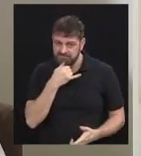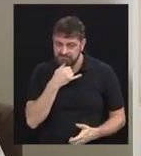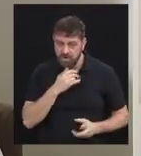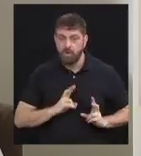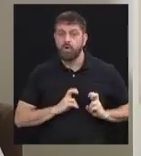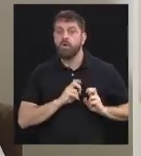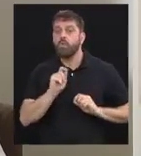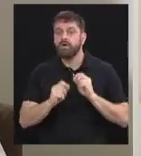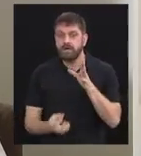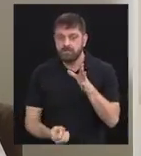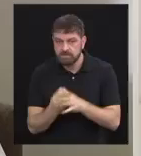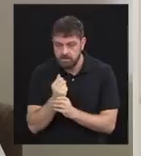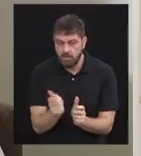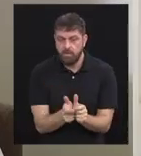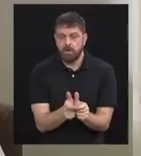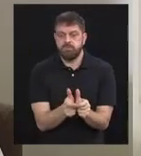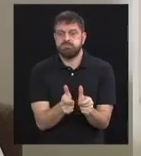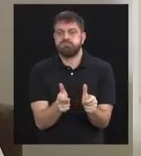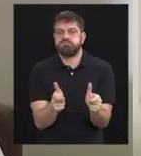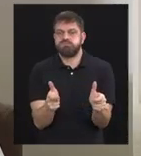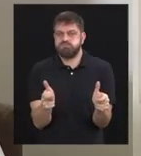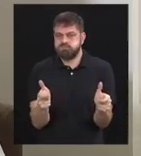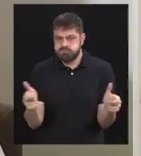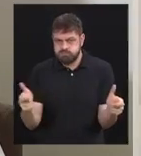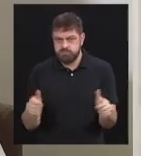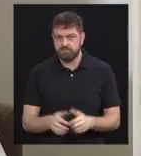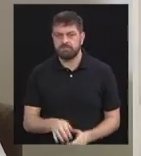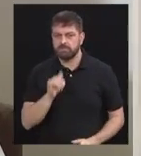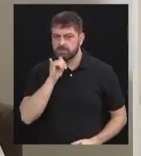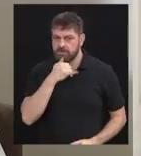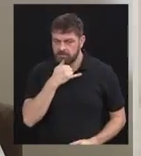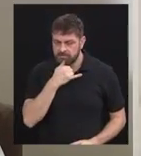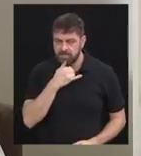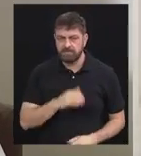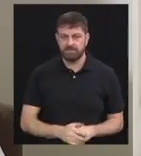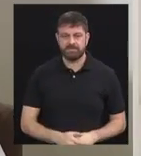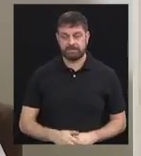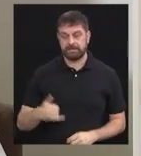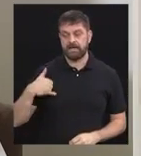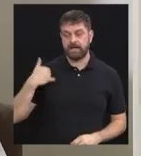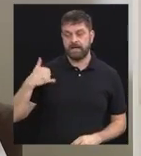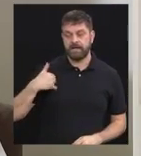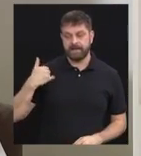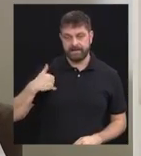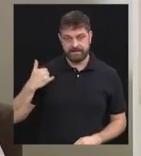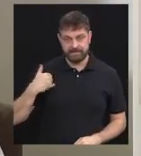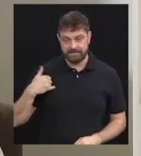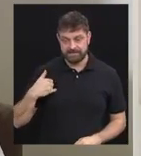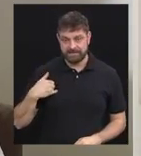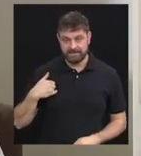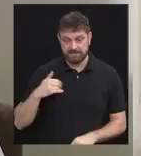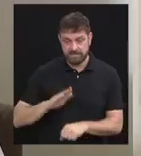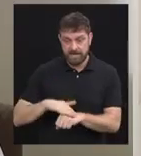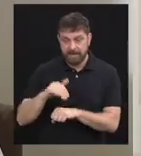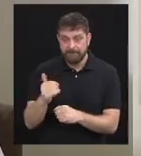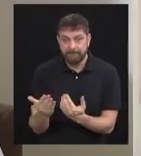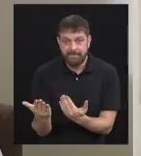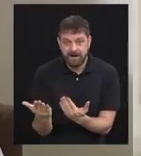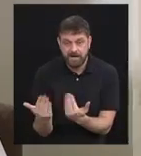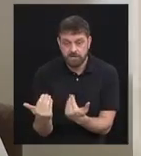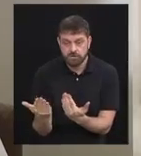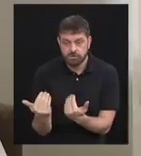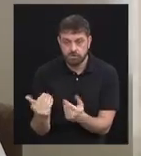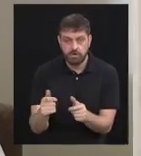de mama tem aumentado na nossa população e o que é pior, ela tem diminuído, tem